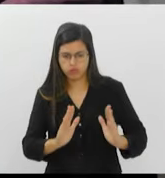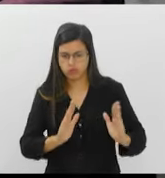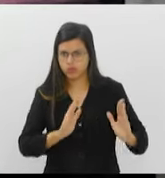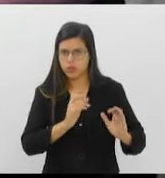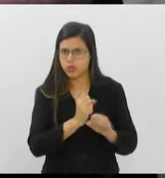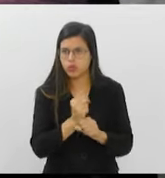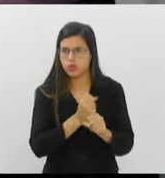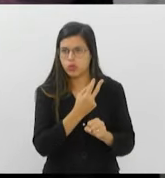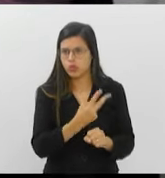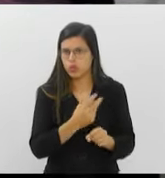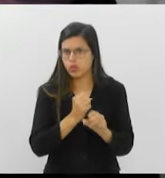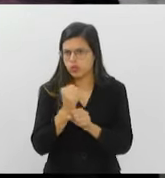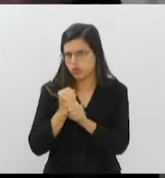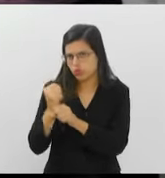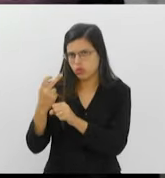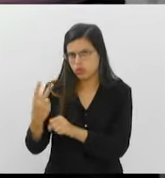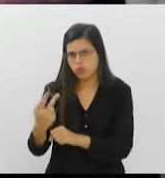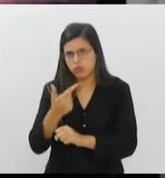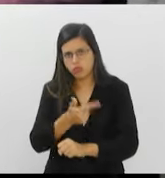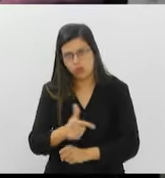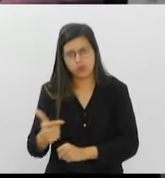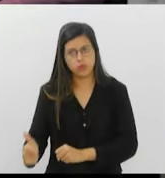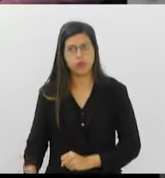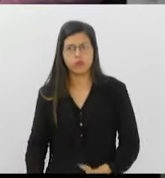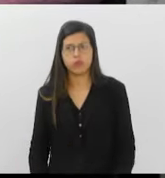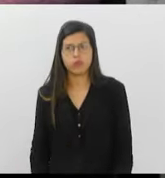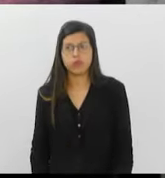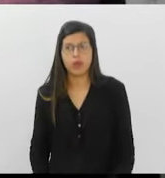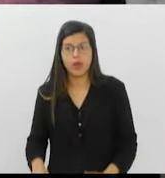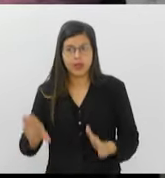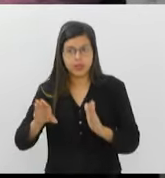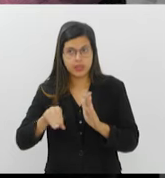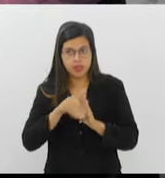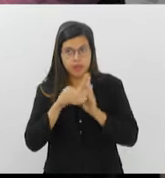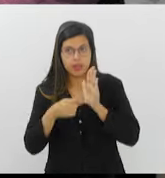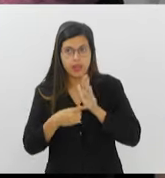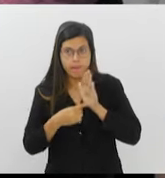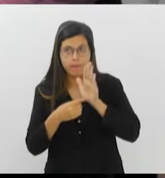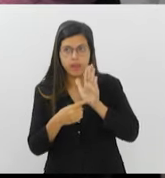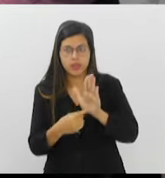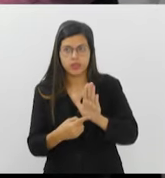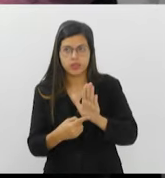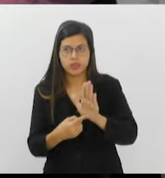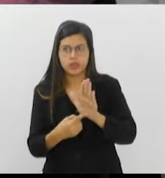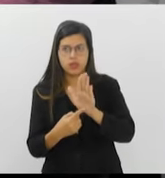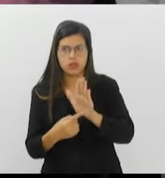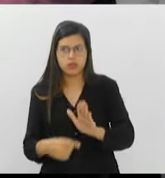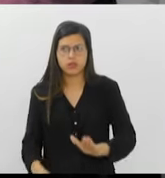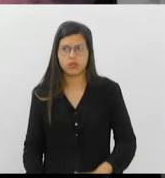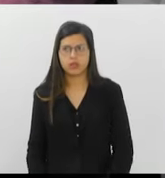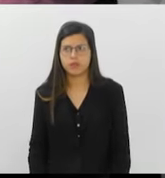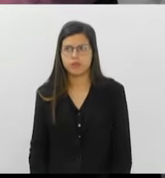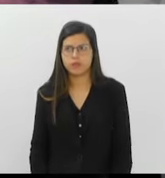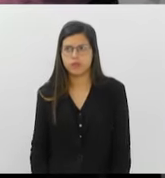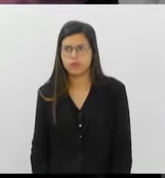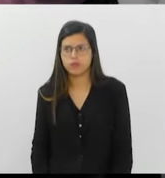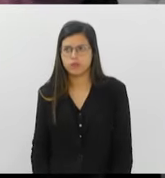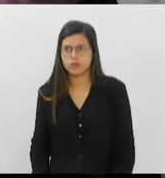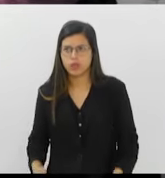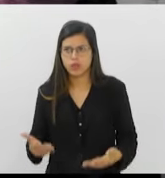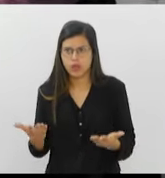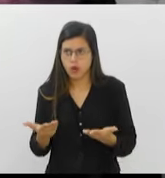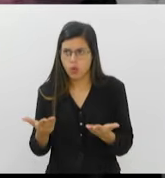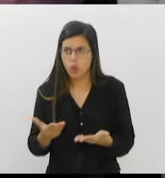2 em 2 anos, indefinidamente. Então, esta é a emenda apresentada, que agora foi